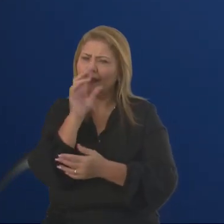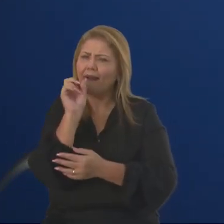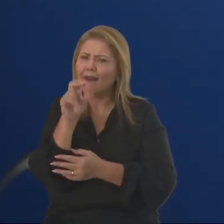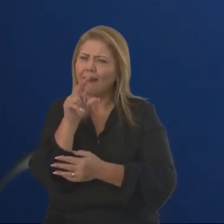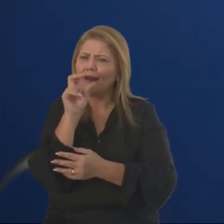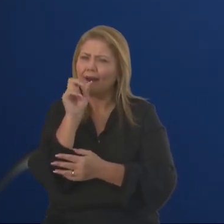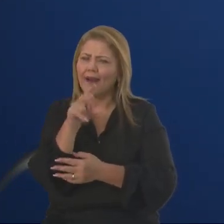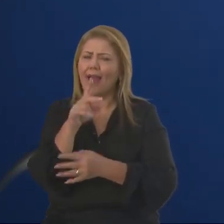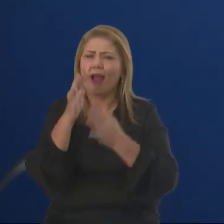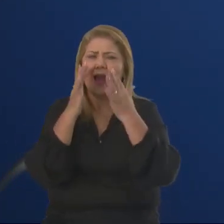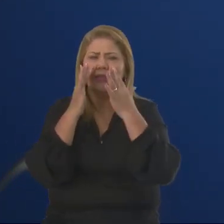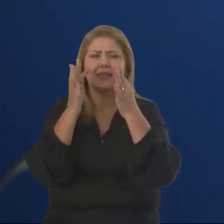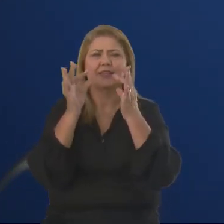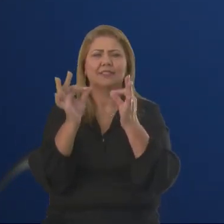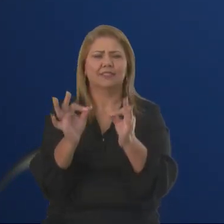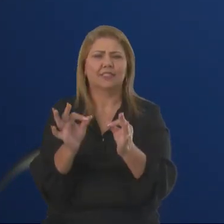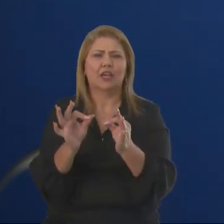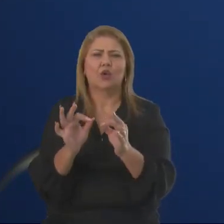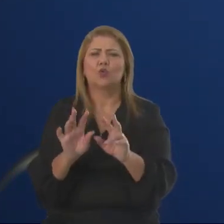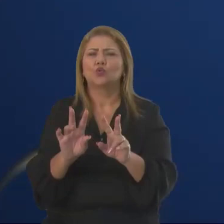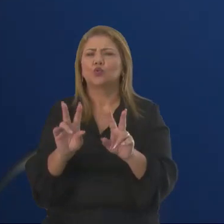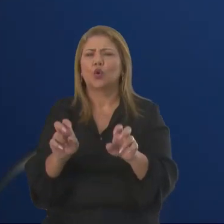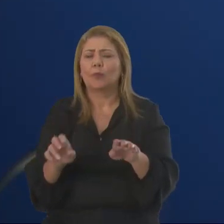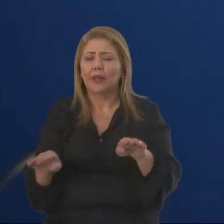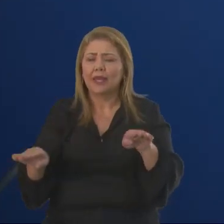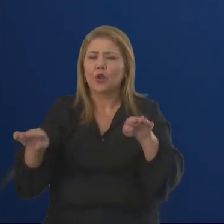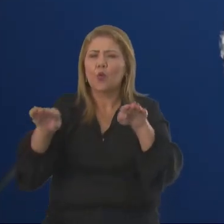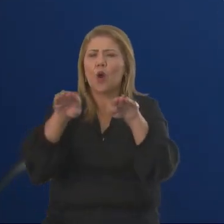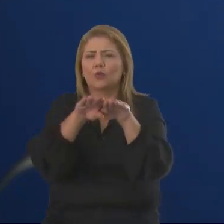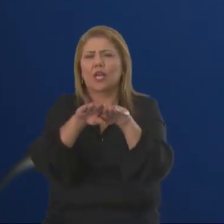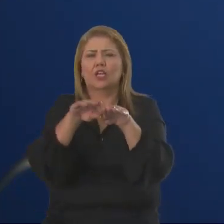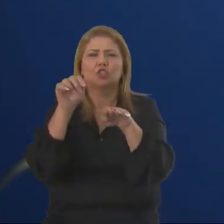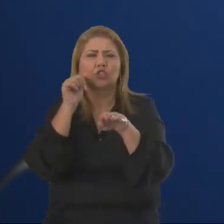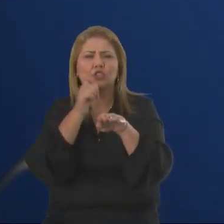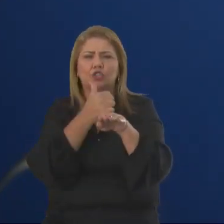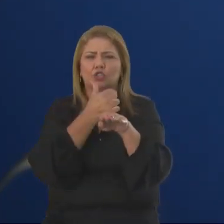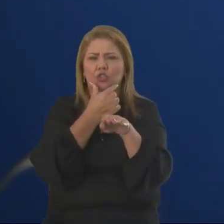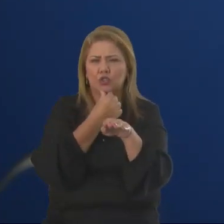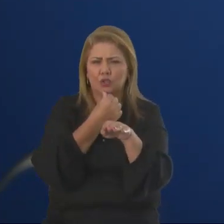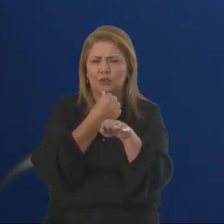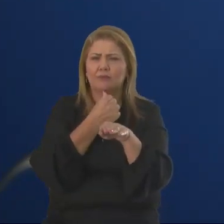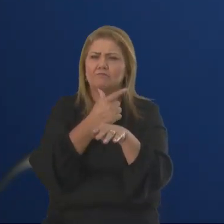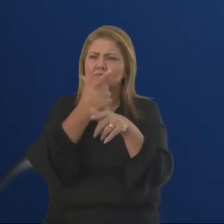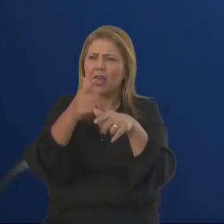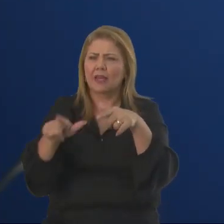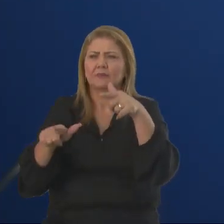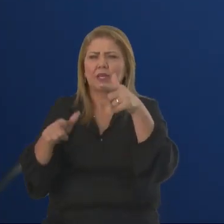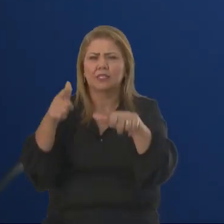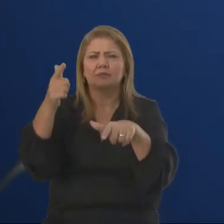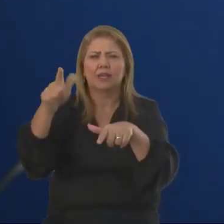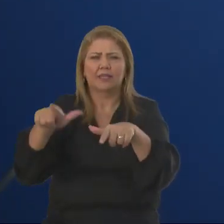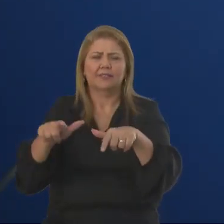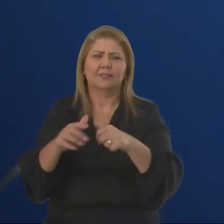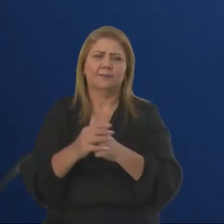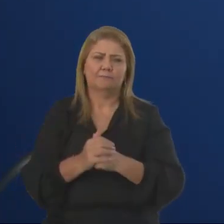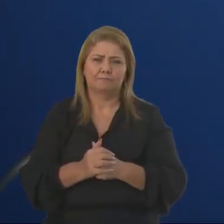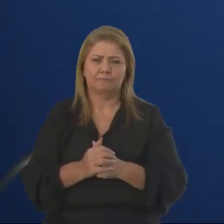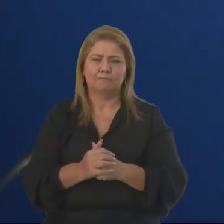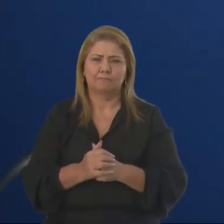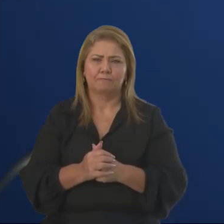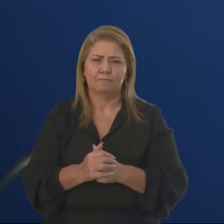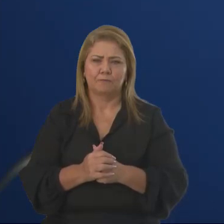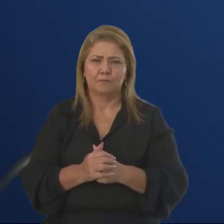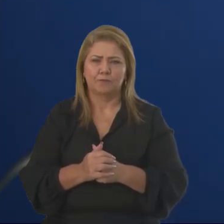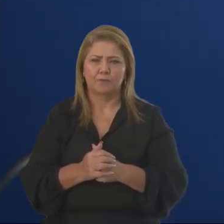a atenção às questões de igualdade de gênero aqui, que avancemos cada vez mais. Bom,